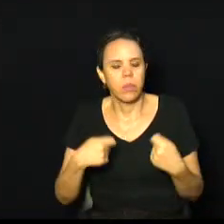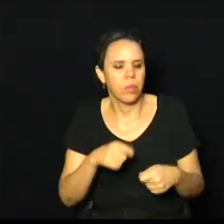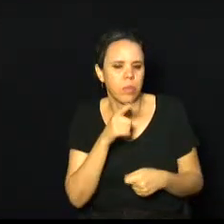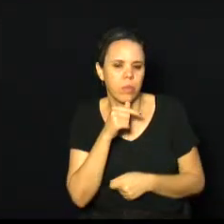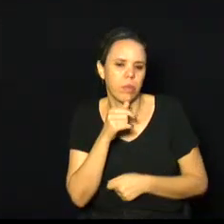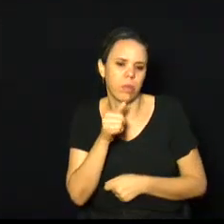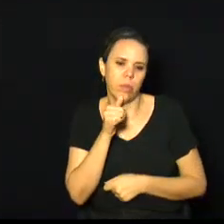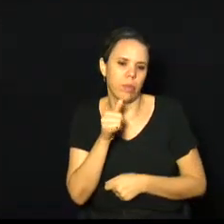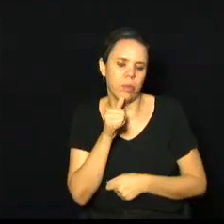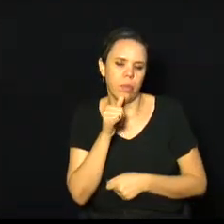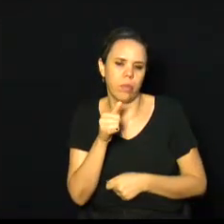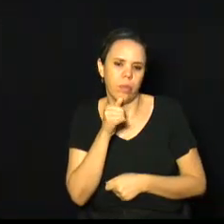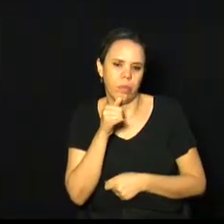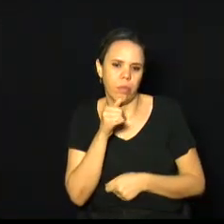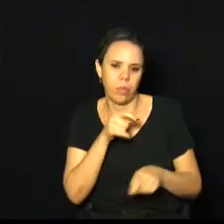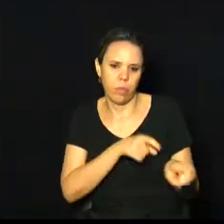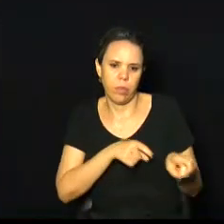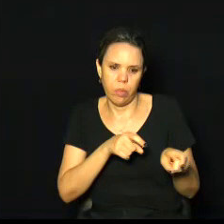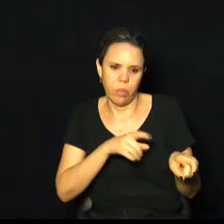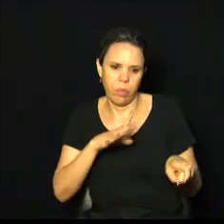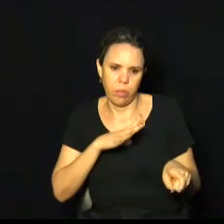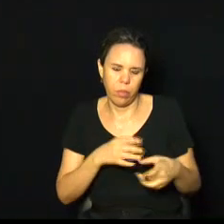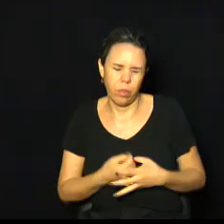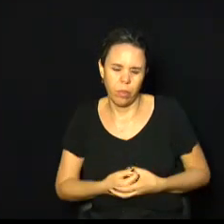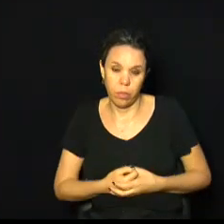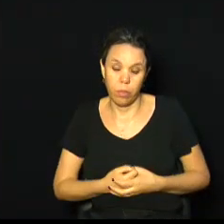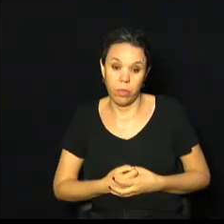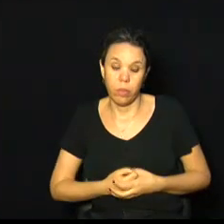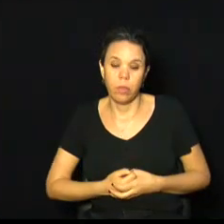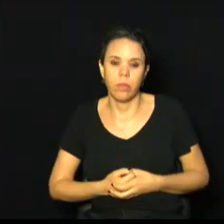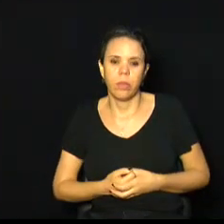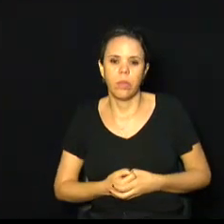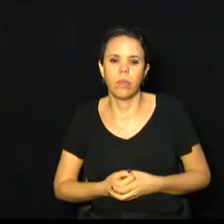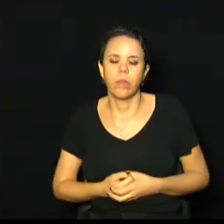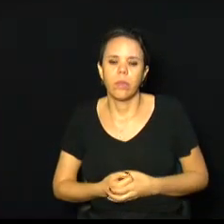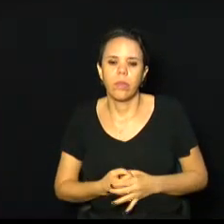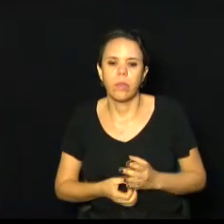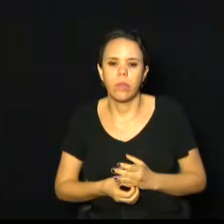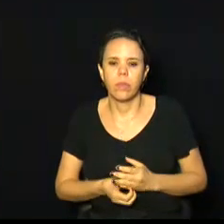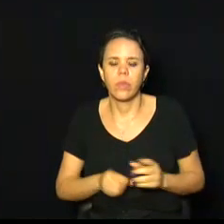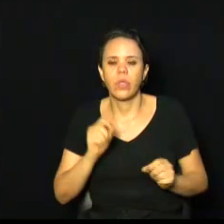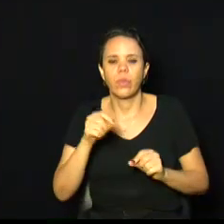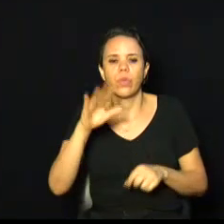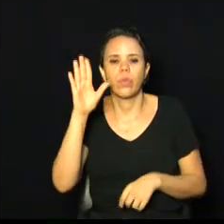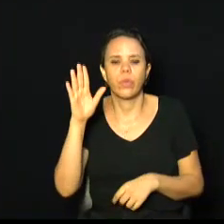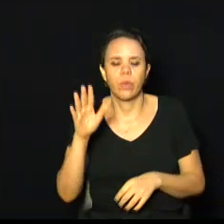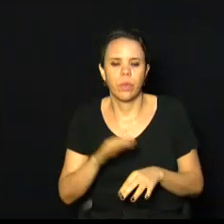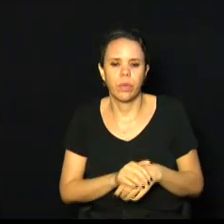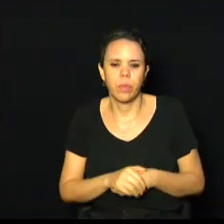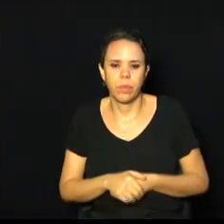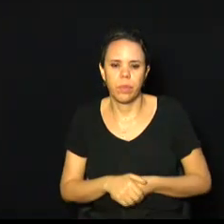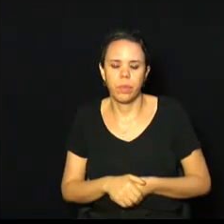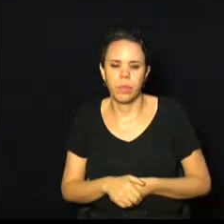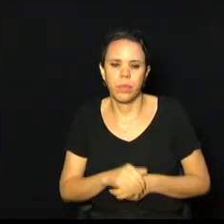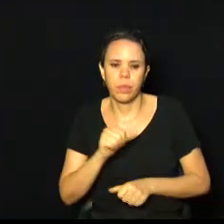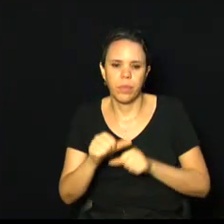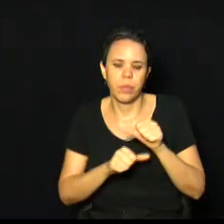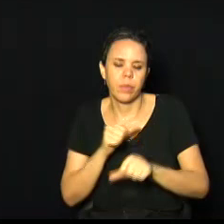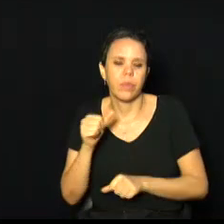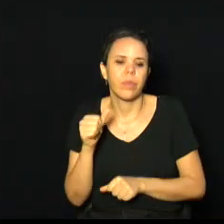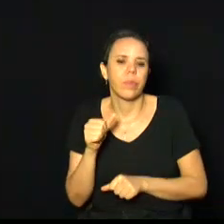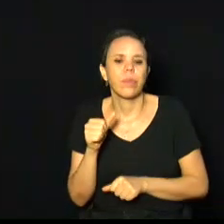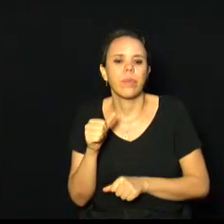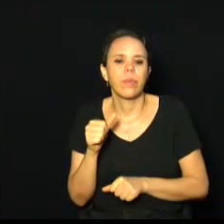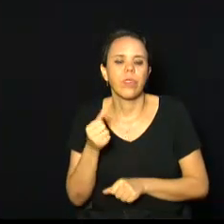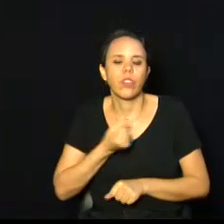água, tanto no campo como na cidade. Né? O que é mais radical? Mudança nos códigos